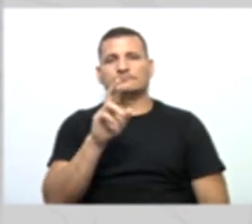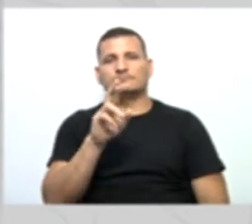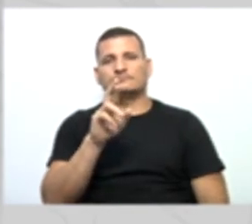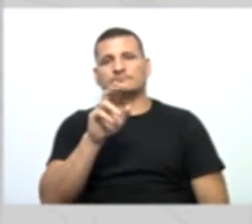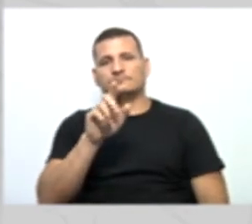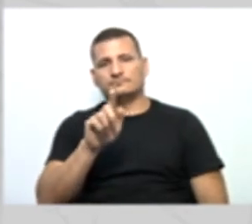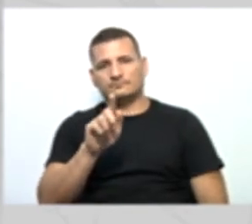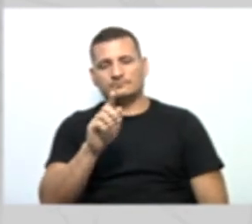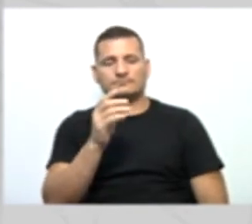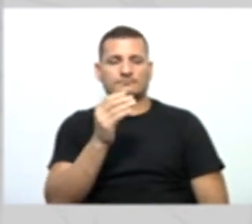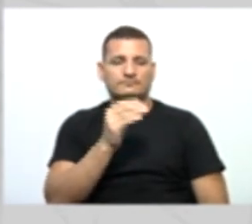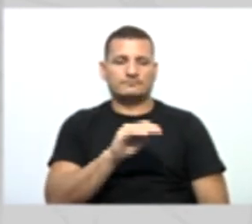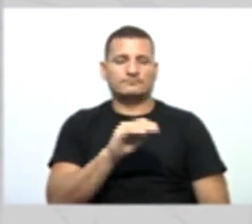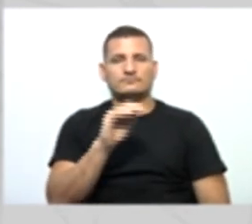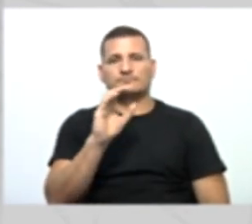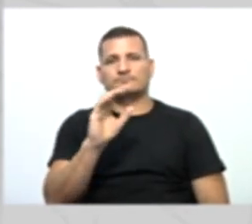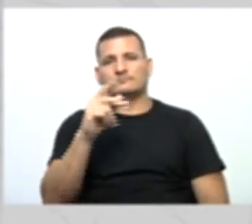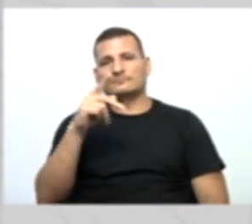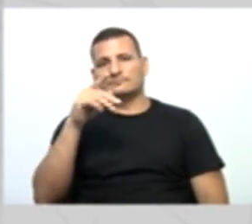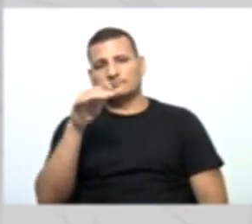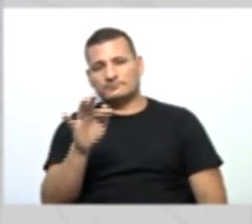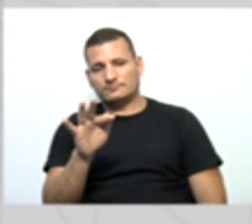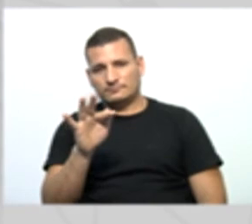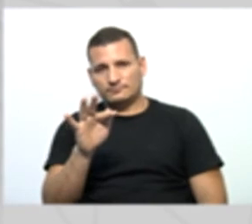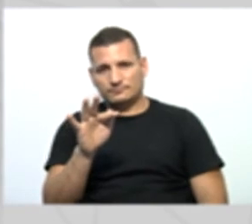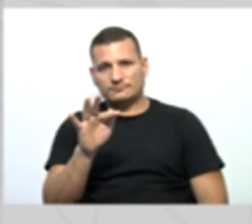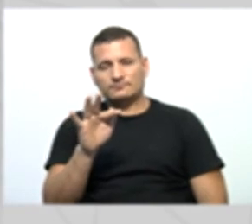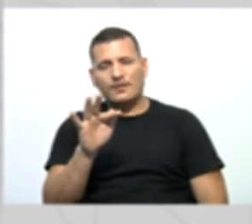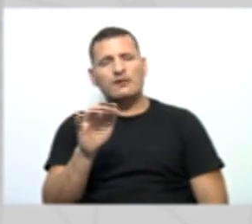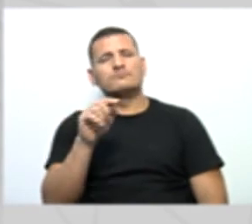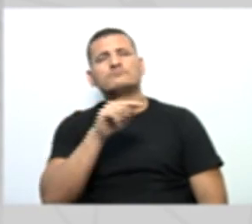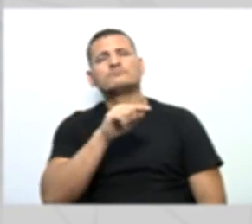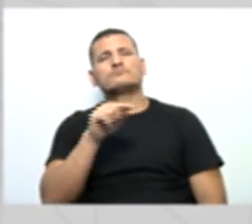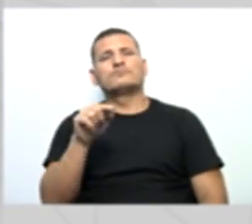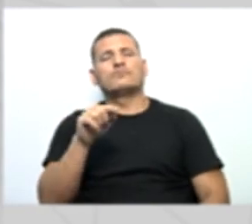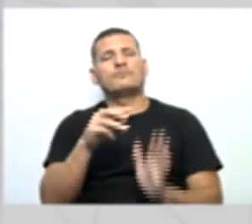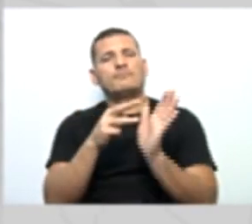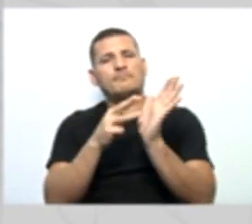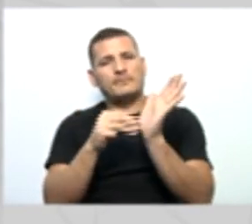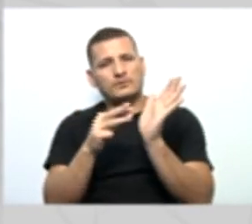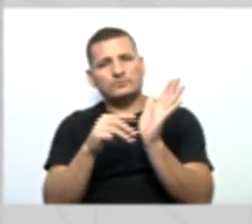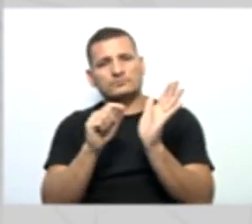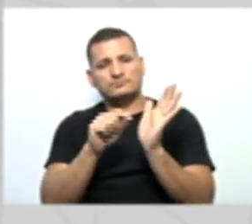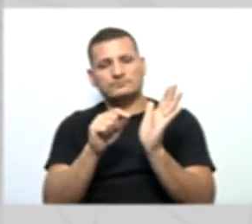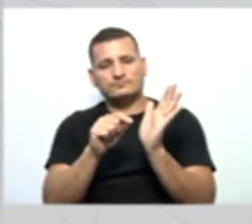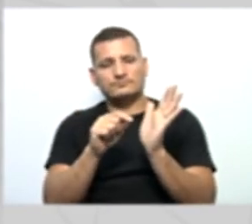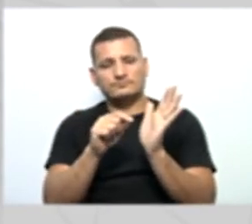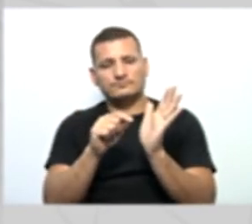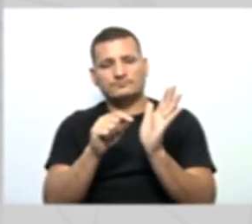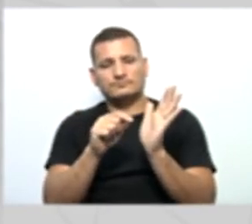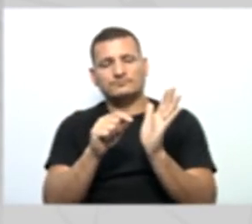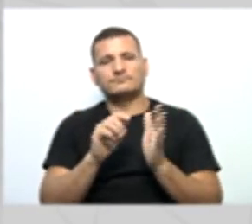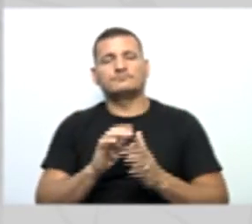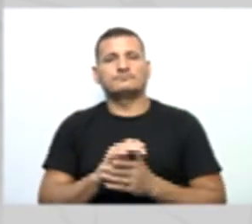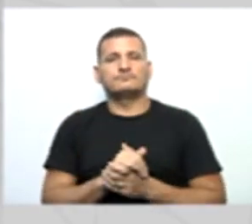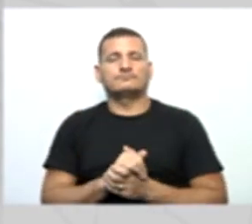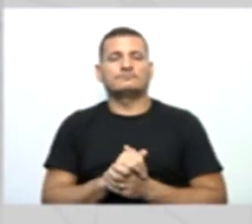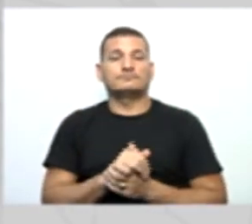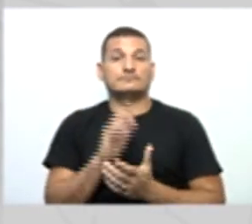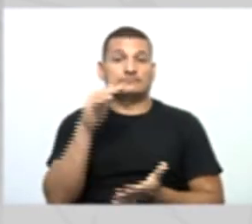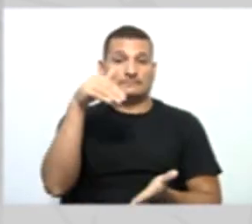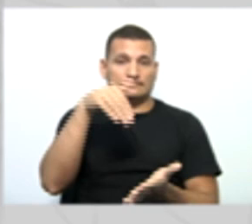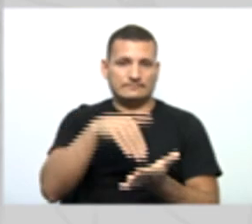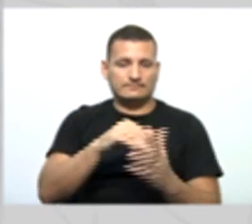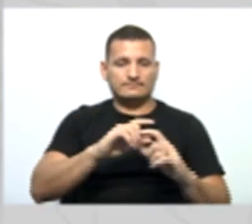RG, CPF. Aí, os comportamentos são inseridos exatamente aqui, no nosso final. E